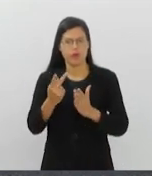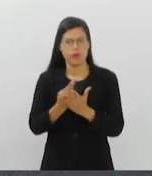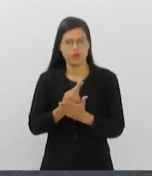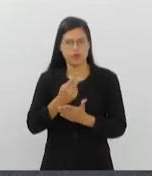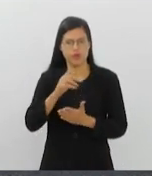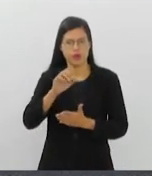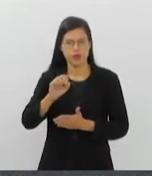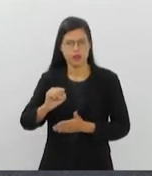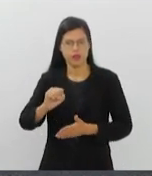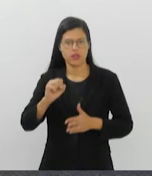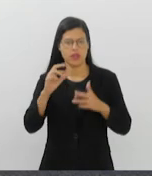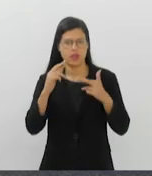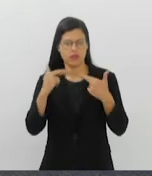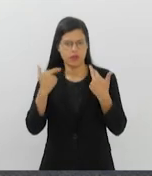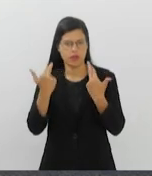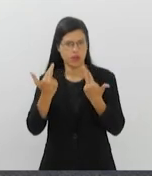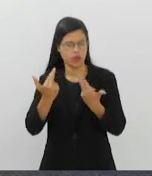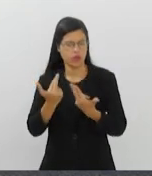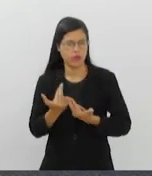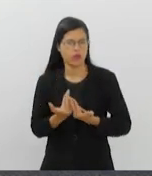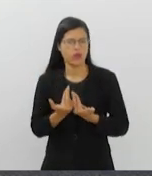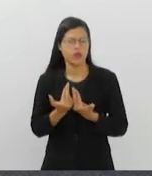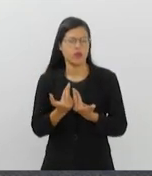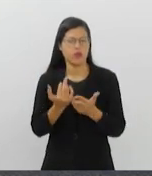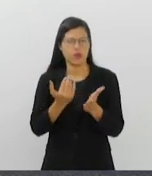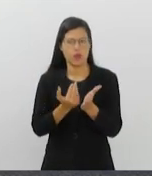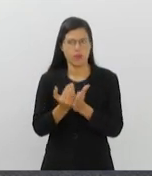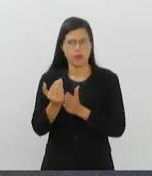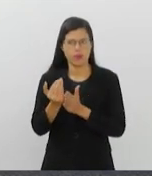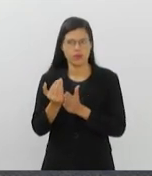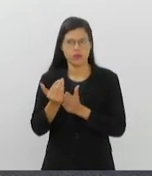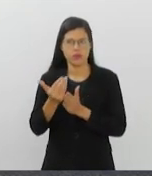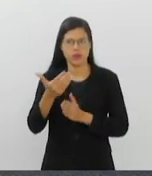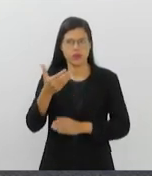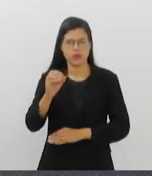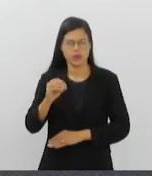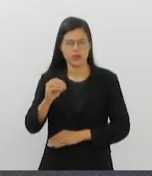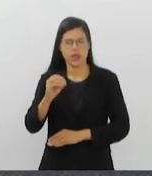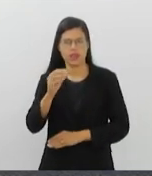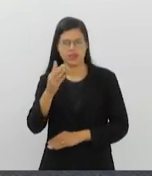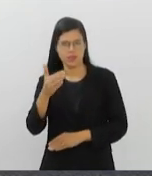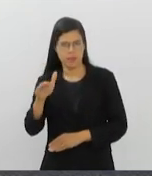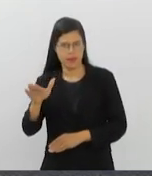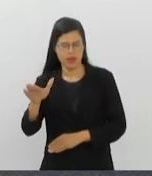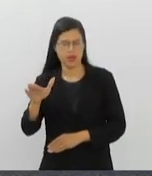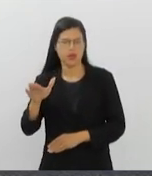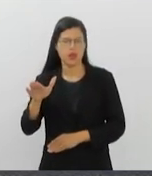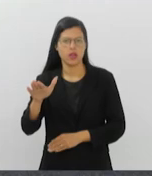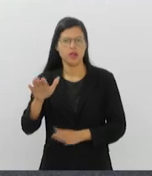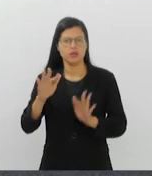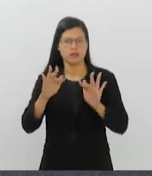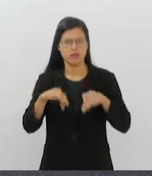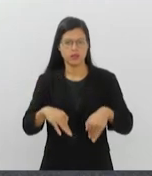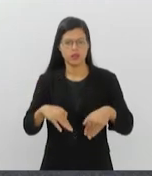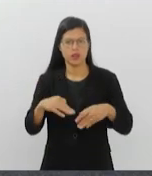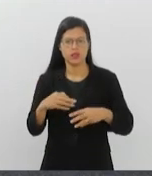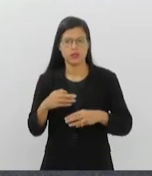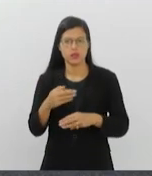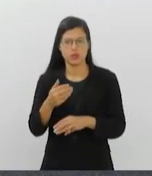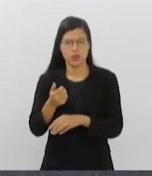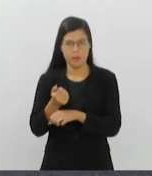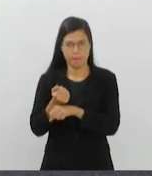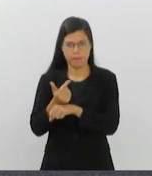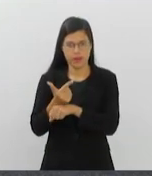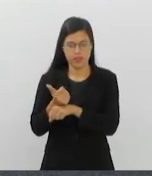oa são extraordinária que iniciada às 1030 foi encerrada às